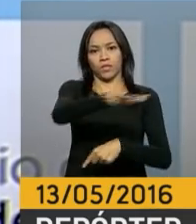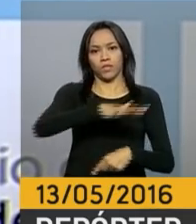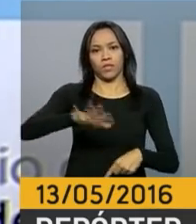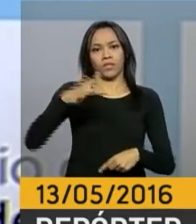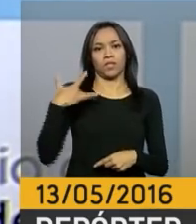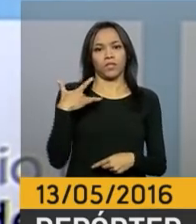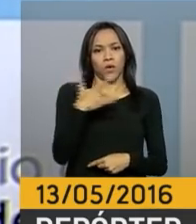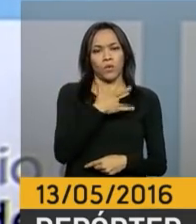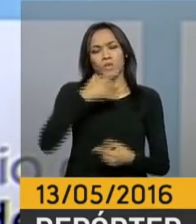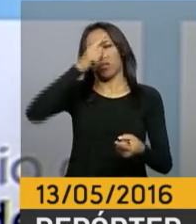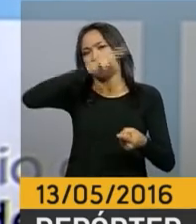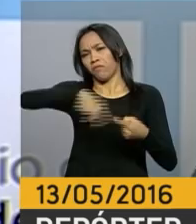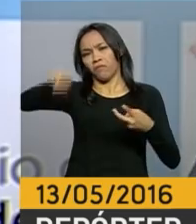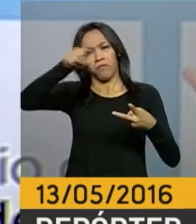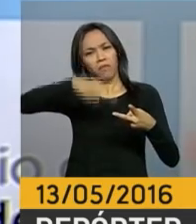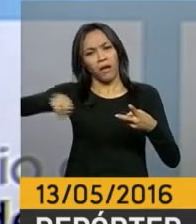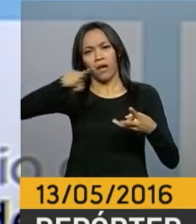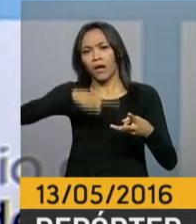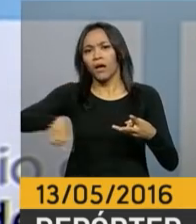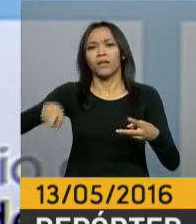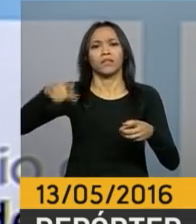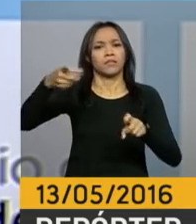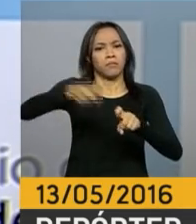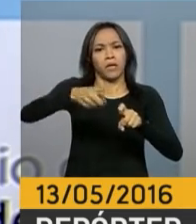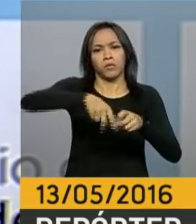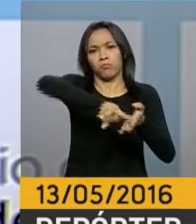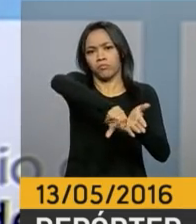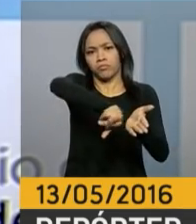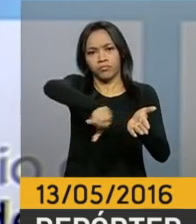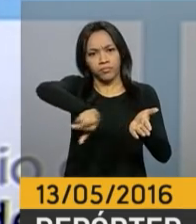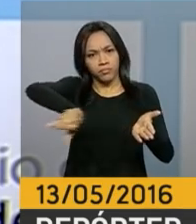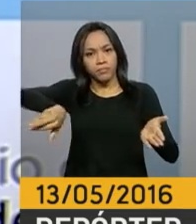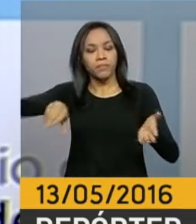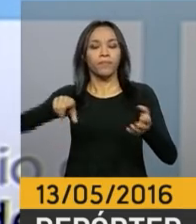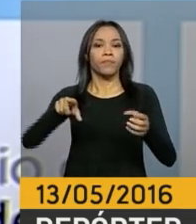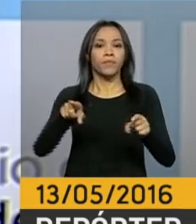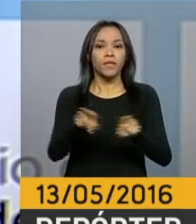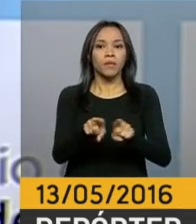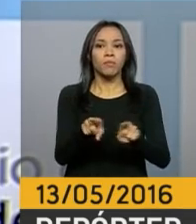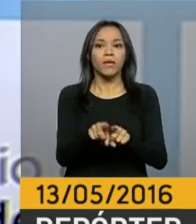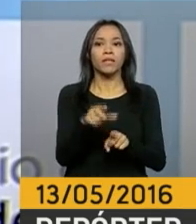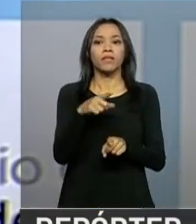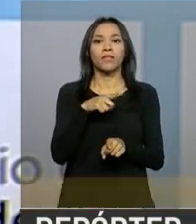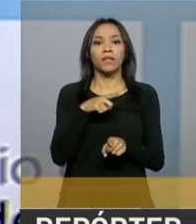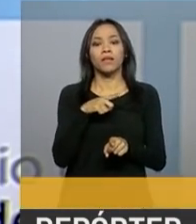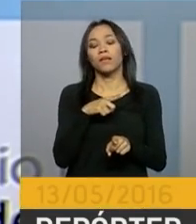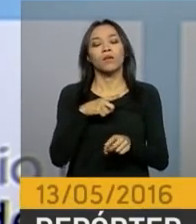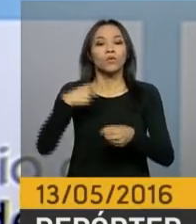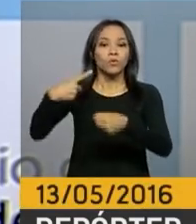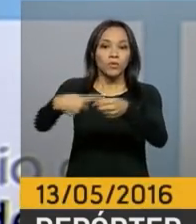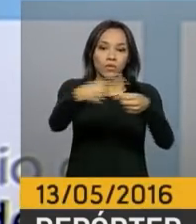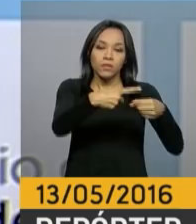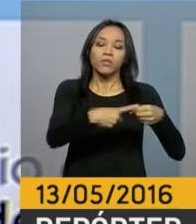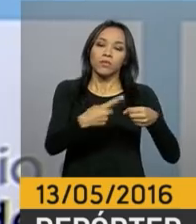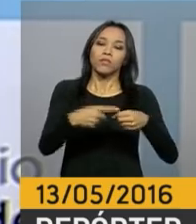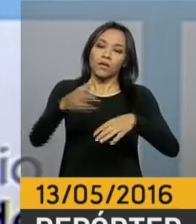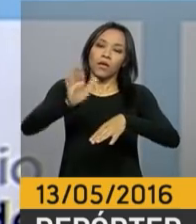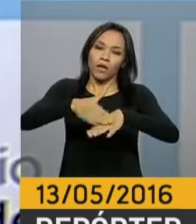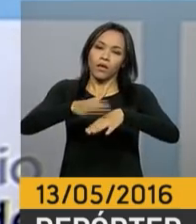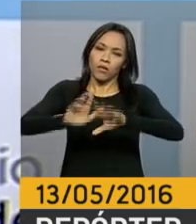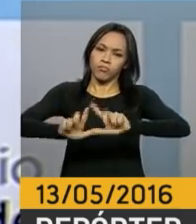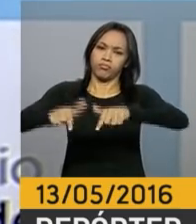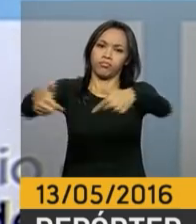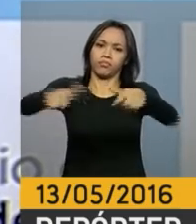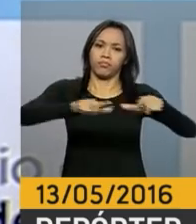especialidade o estado a própria União diretamente tem algumas ações mas os municípios é que executam e nós precisamos